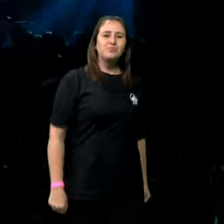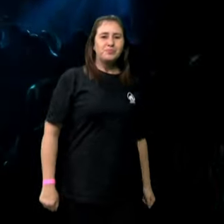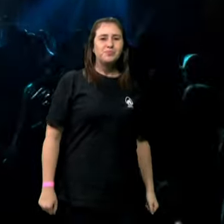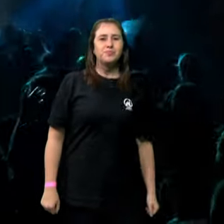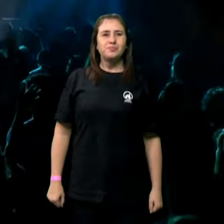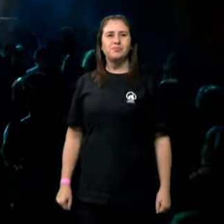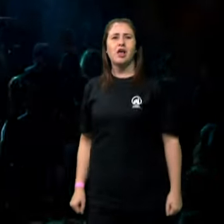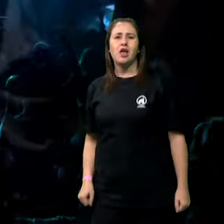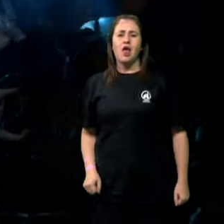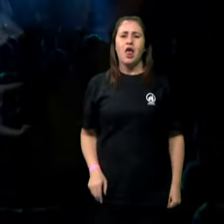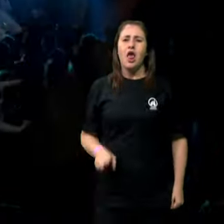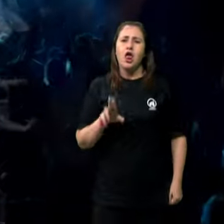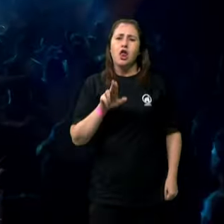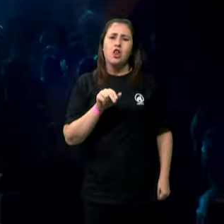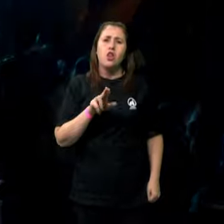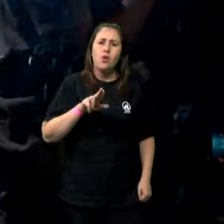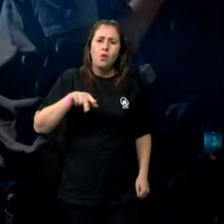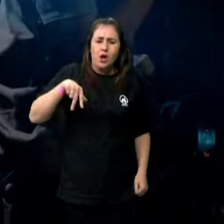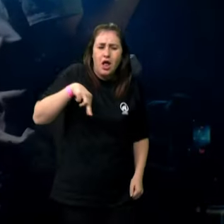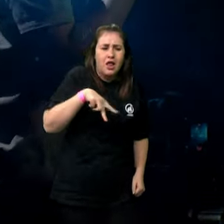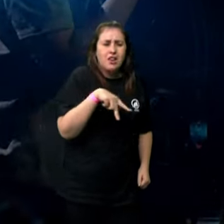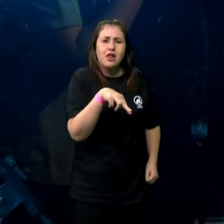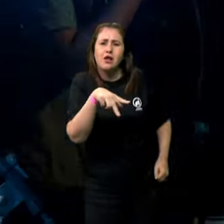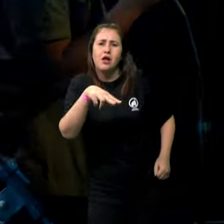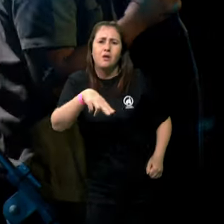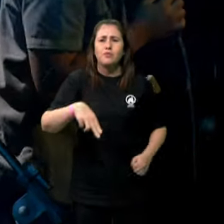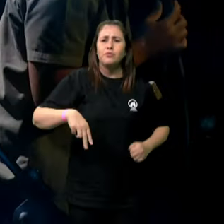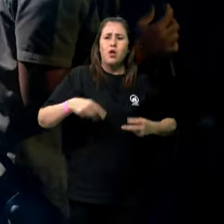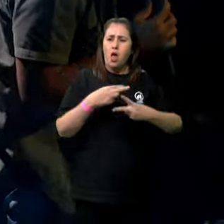não caminhar